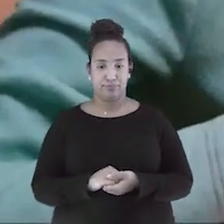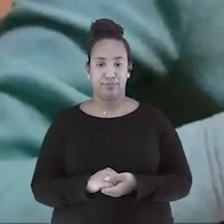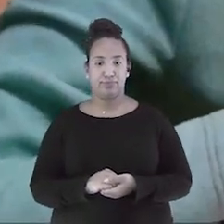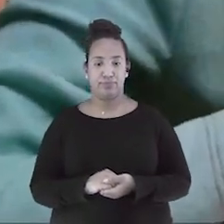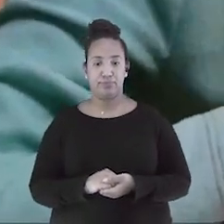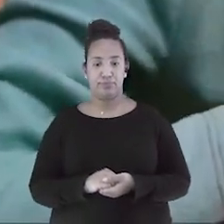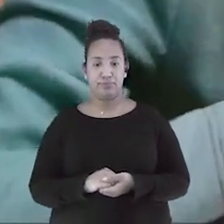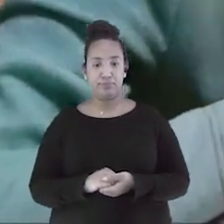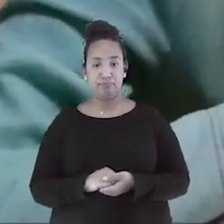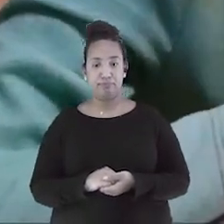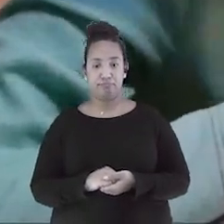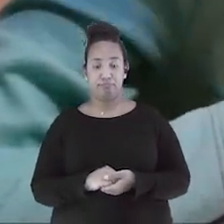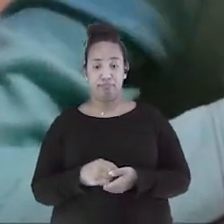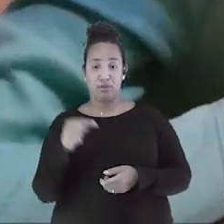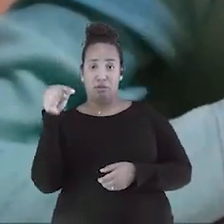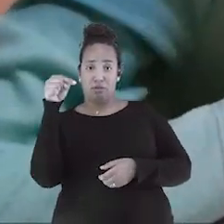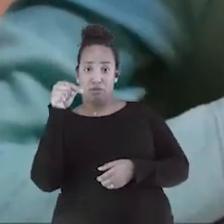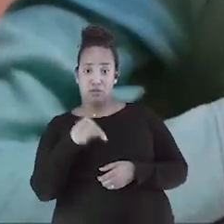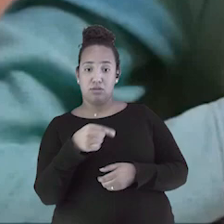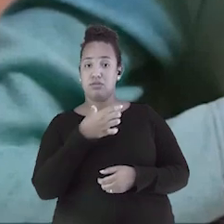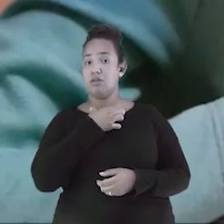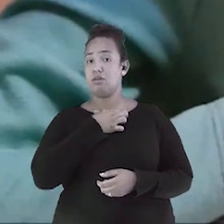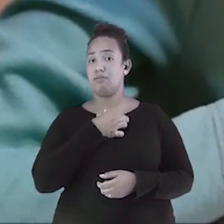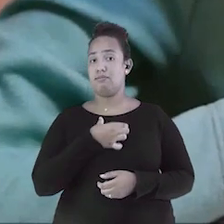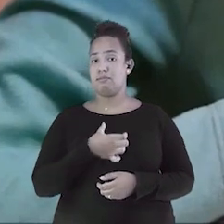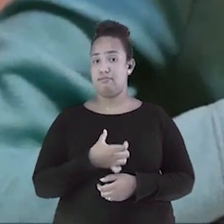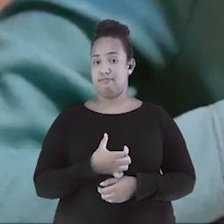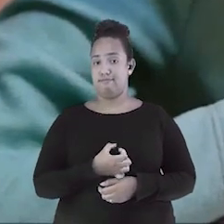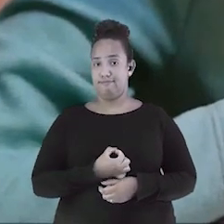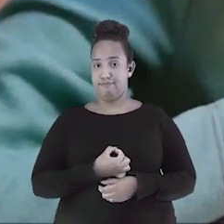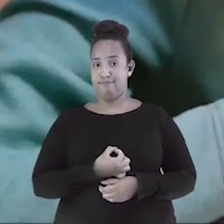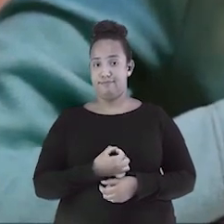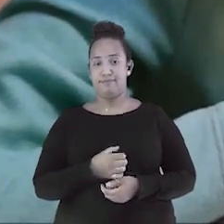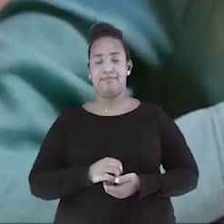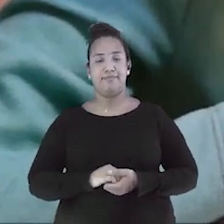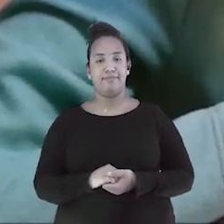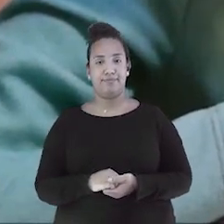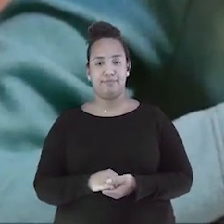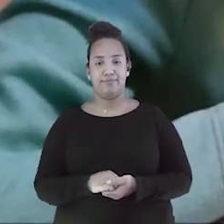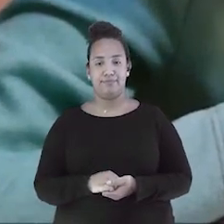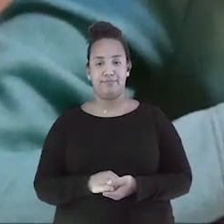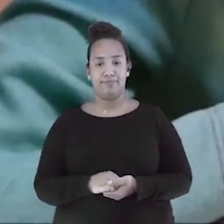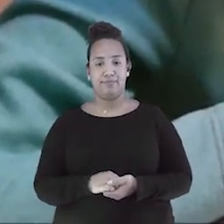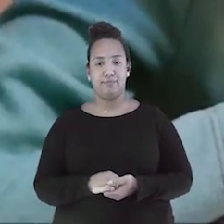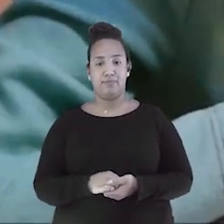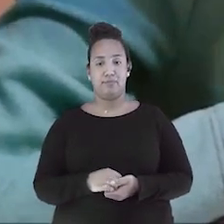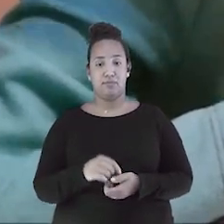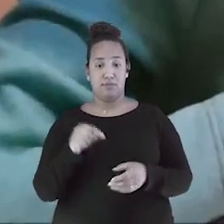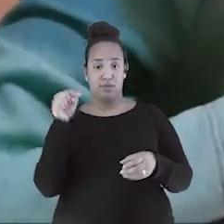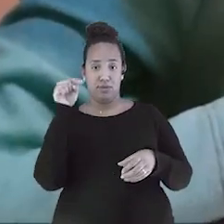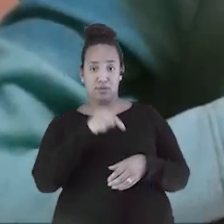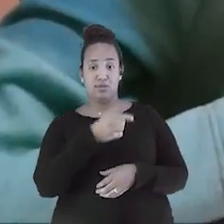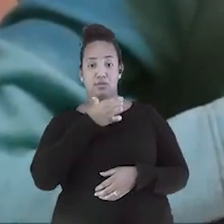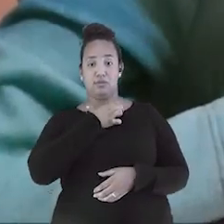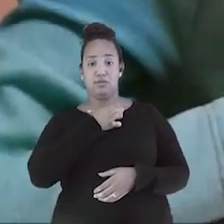This is a medal. This is my medal.